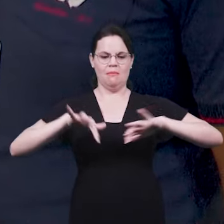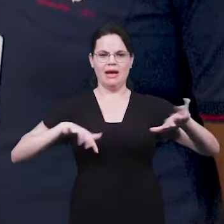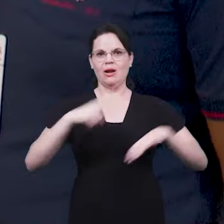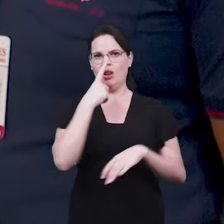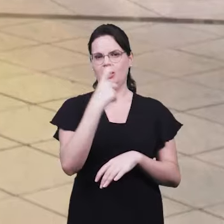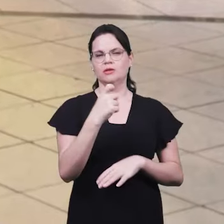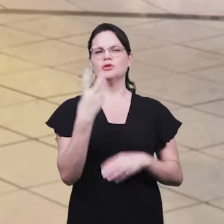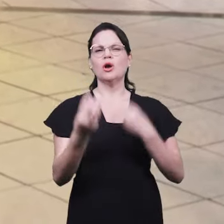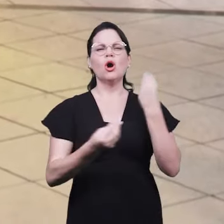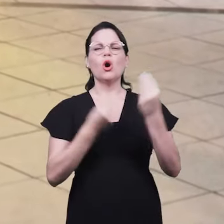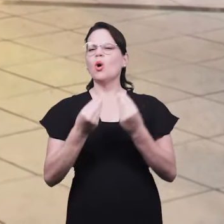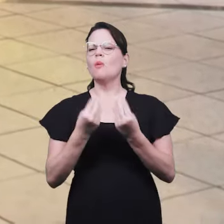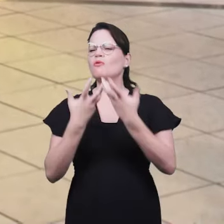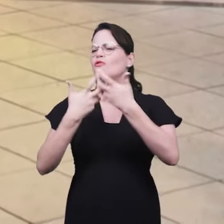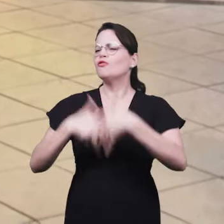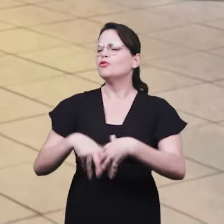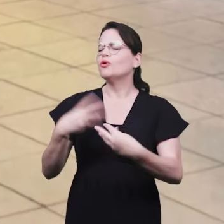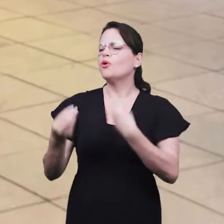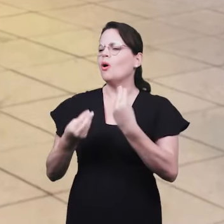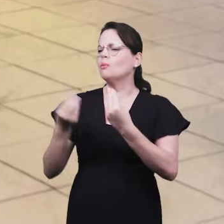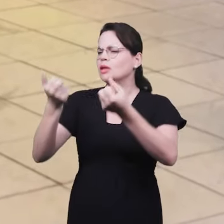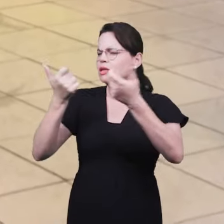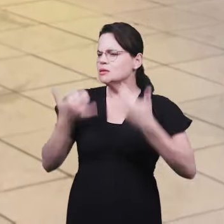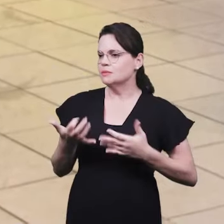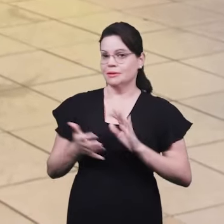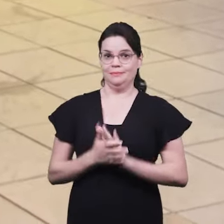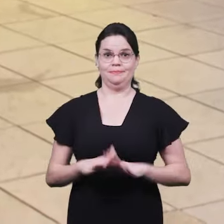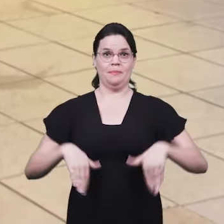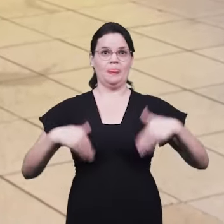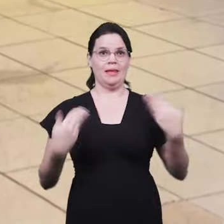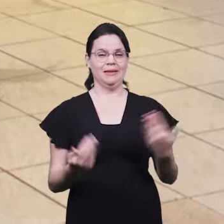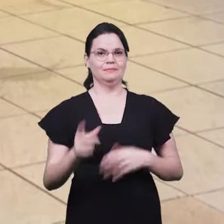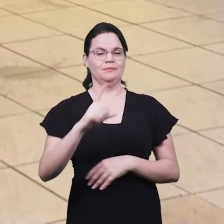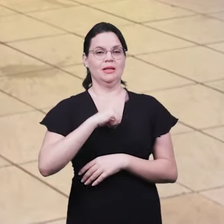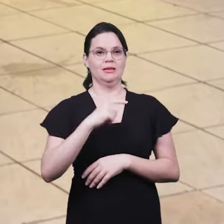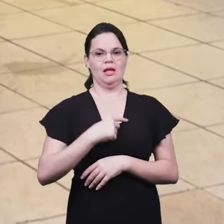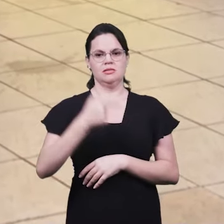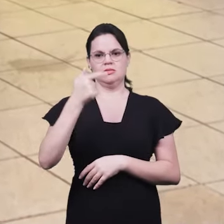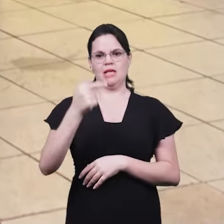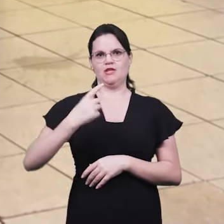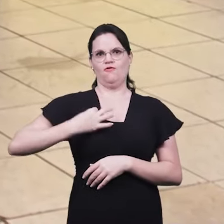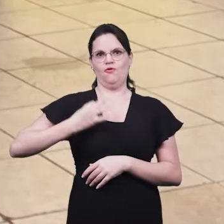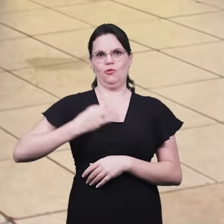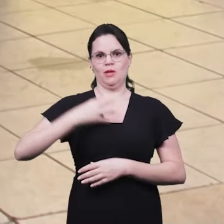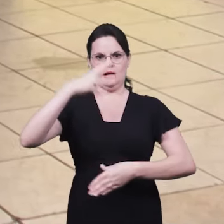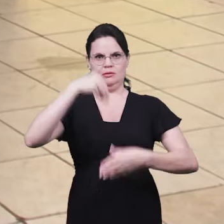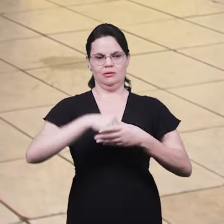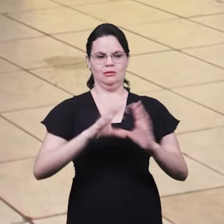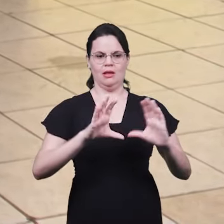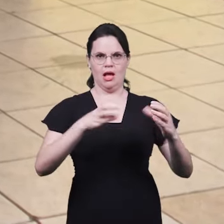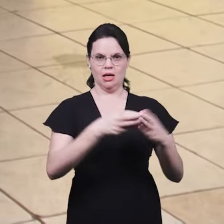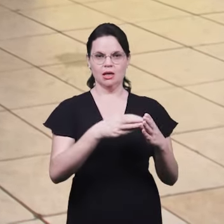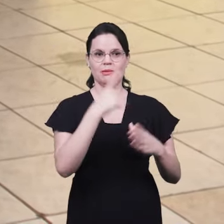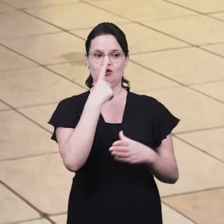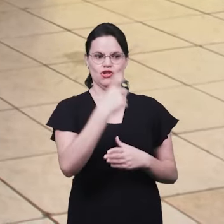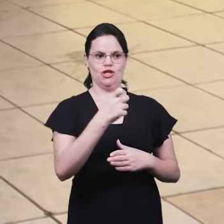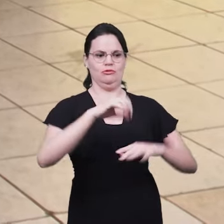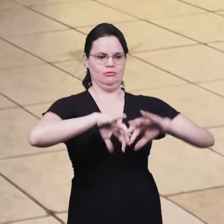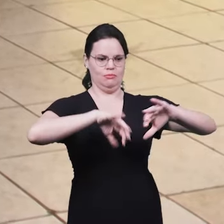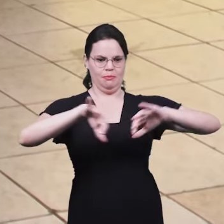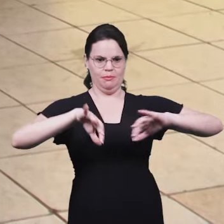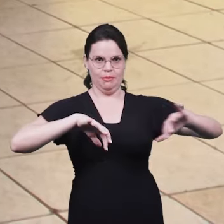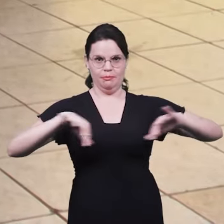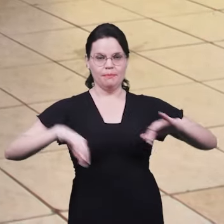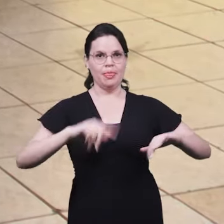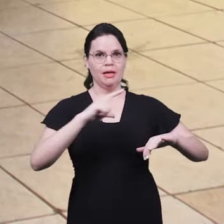que é feito esse trabalho. A coleta, né, ela é feita por 7 voluntários que nós trabalhamos no Manaim, e temos 6